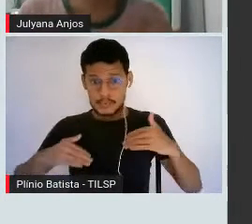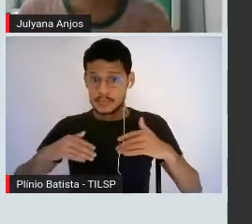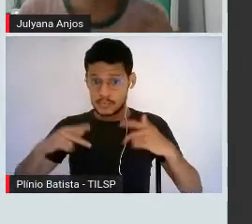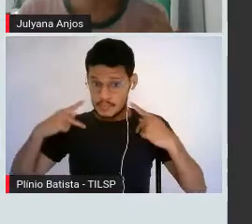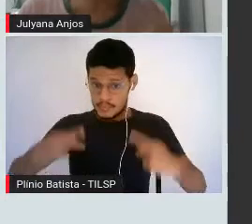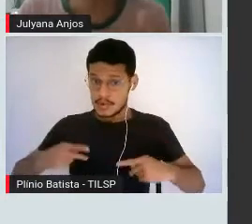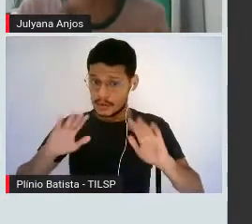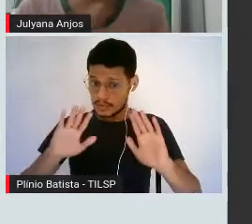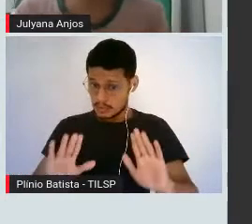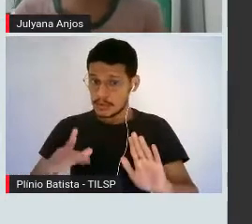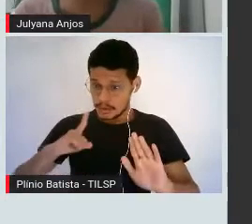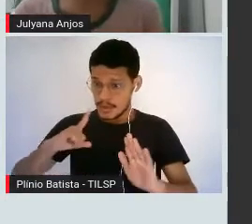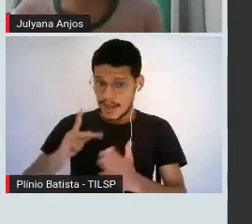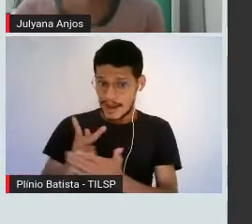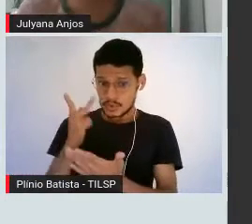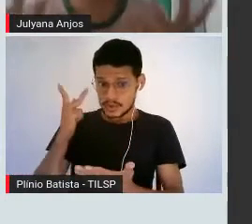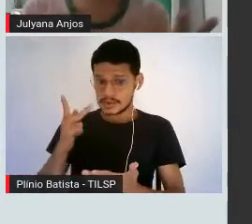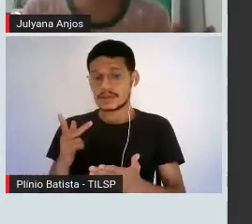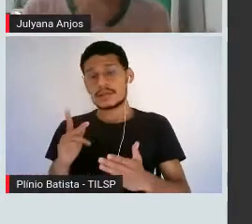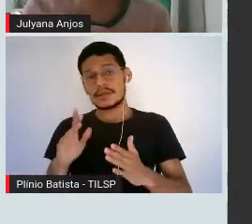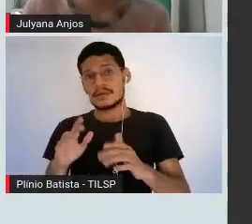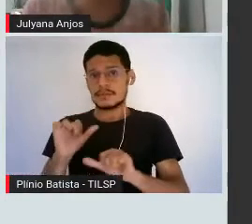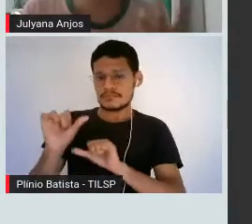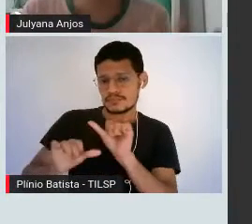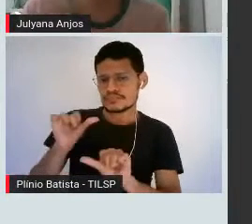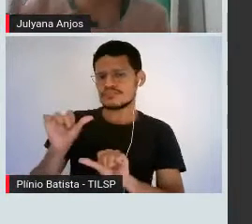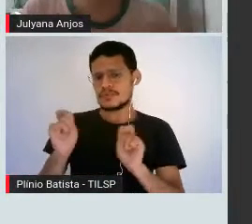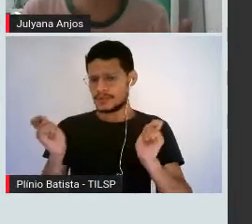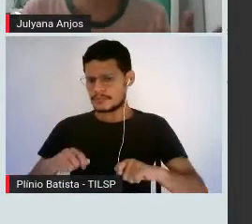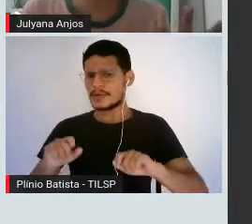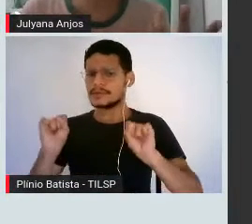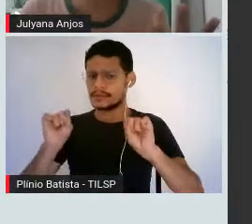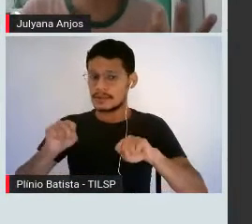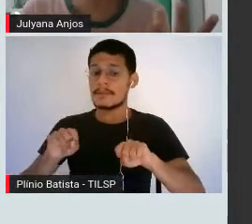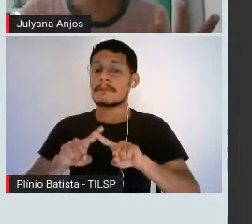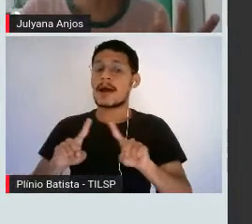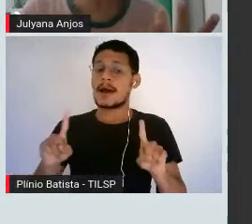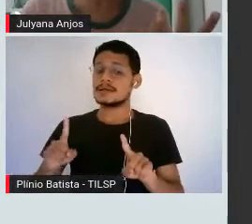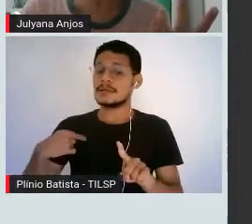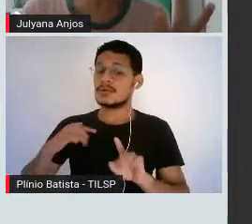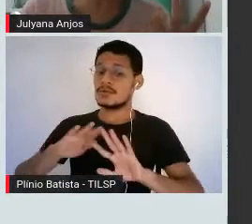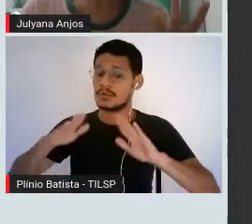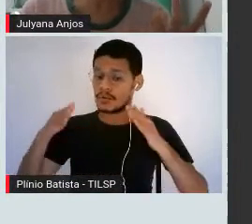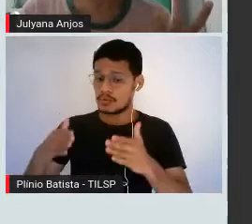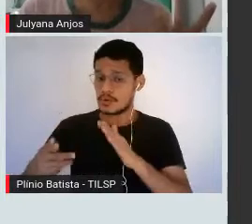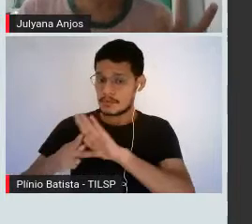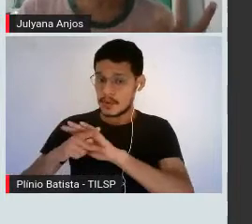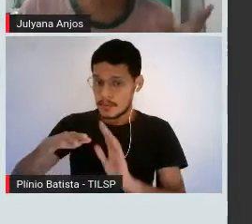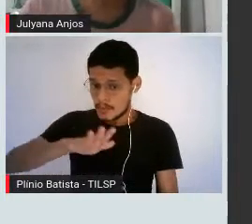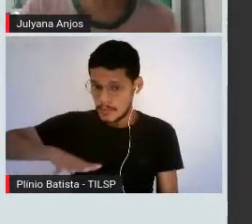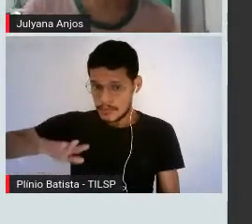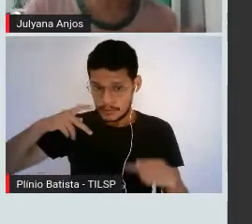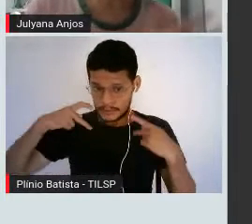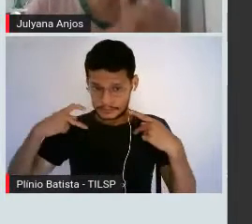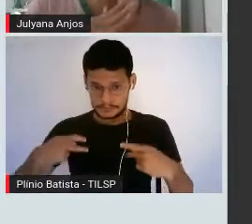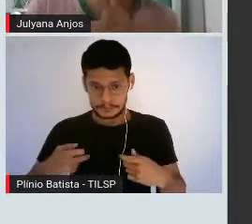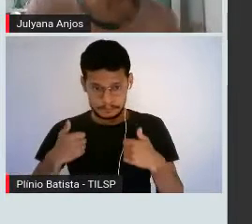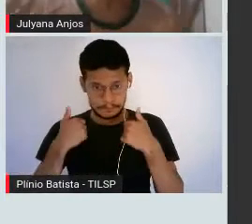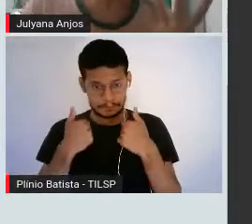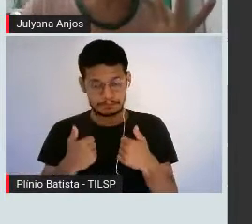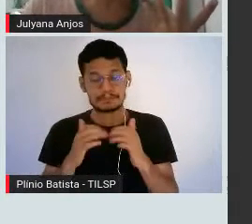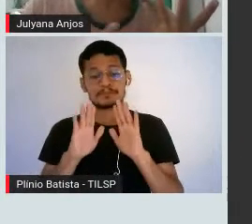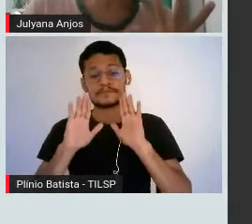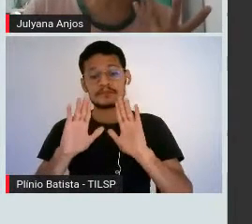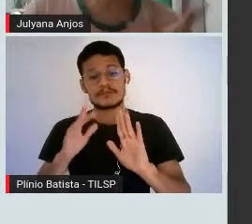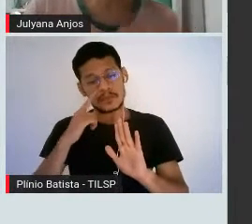pode ocorrer entre os indivíduos, mas aí a gente foca justamente nos seres humanos. Tá certo? E aí, a gente